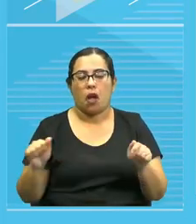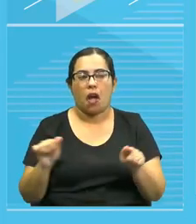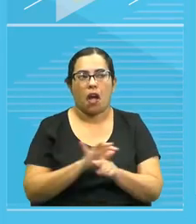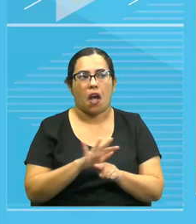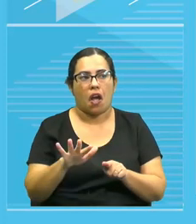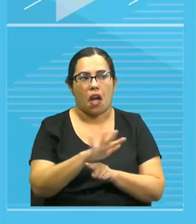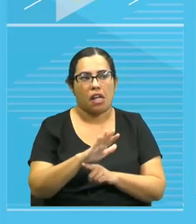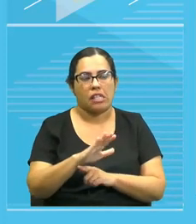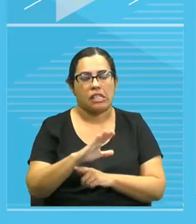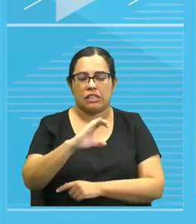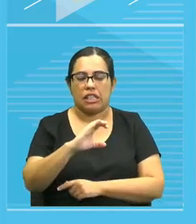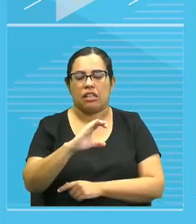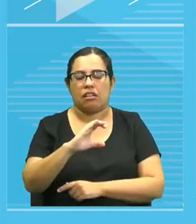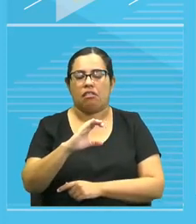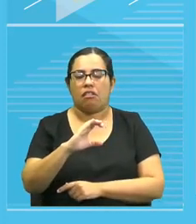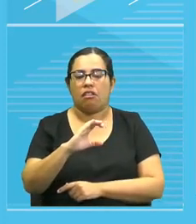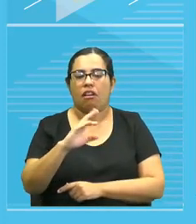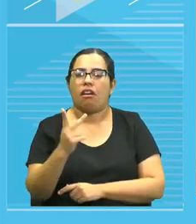ch4